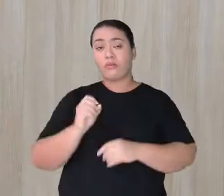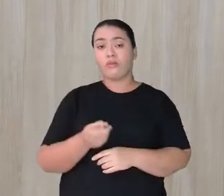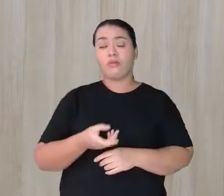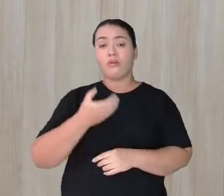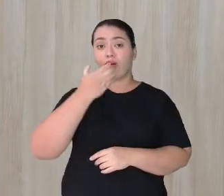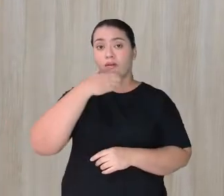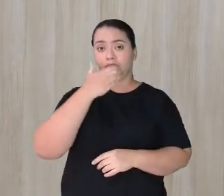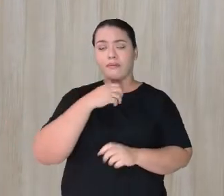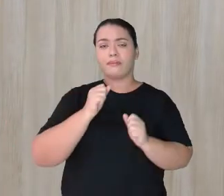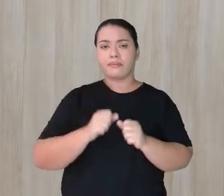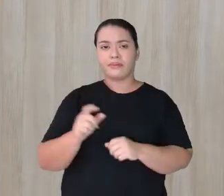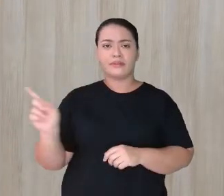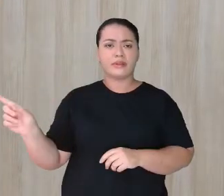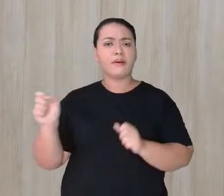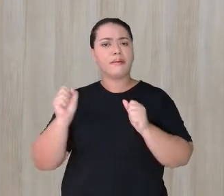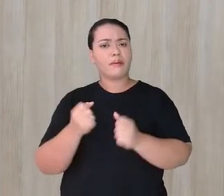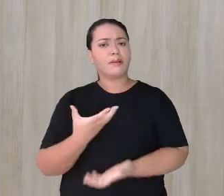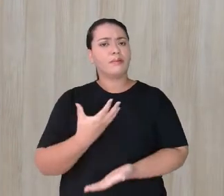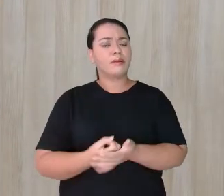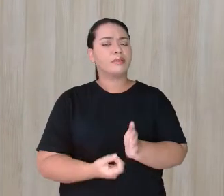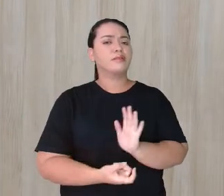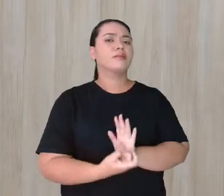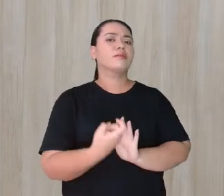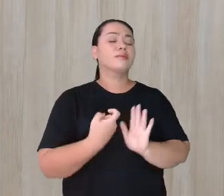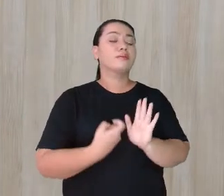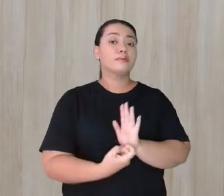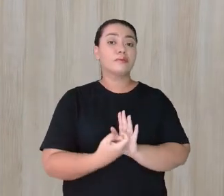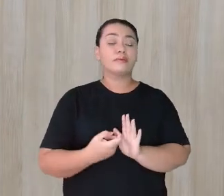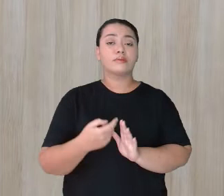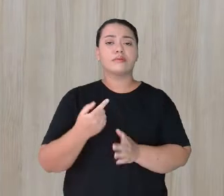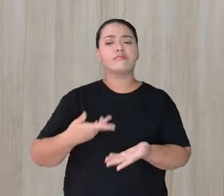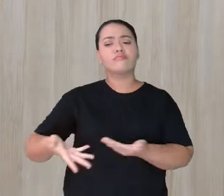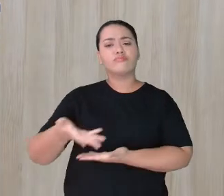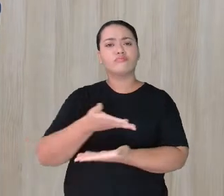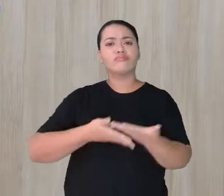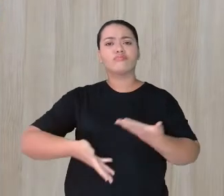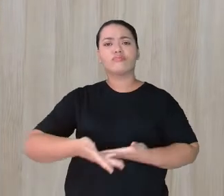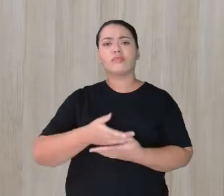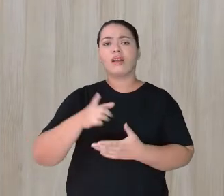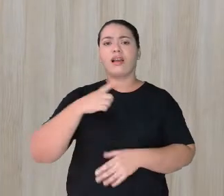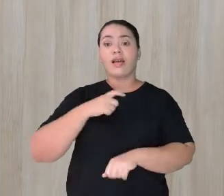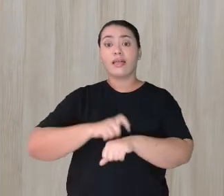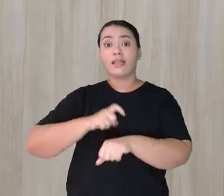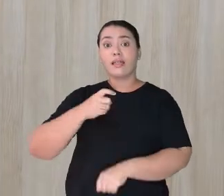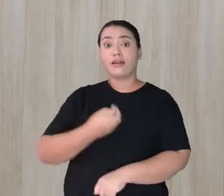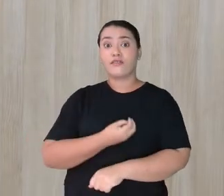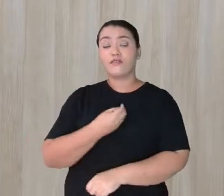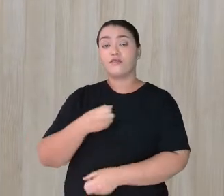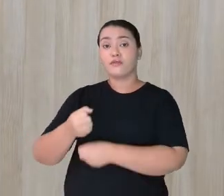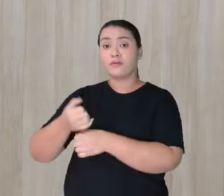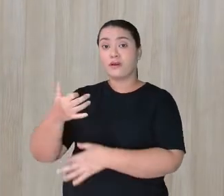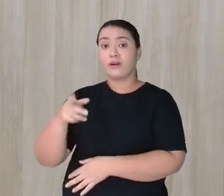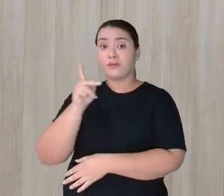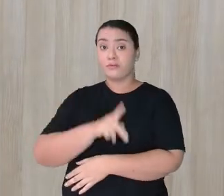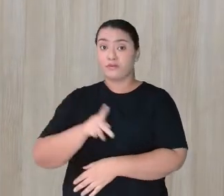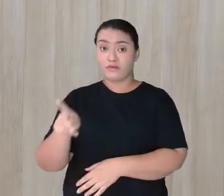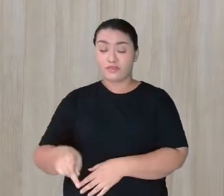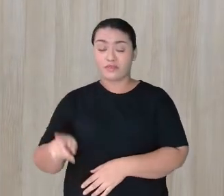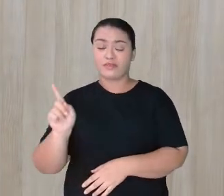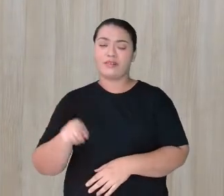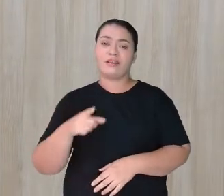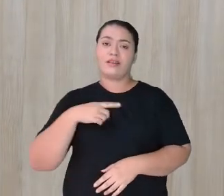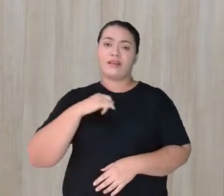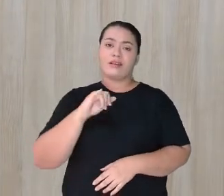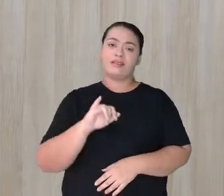botem aí na telinha, baixem o aplicativo para que vocês possam interagir conosco em tempo hábil. Nós temos a professora Isabel já conosco